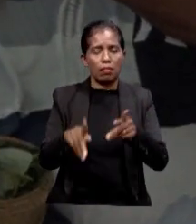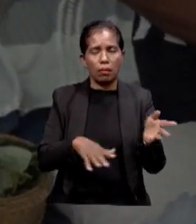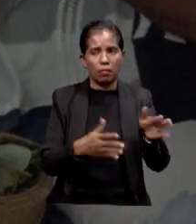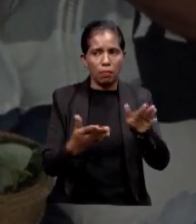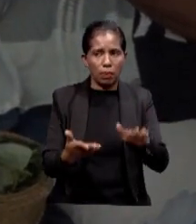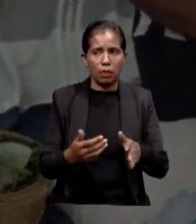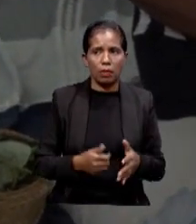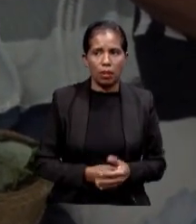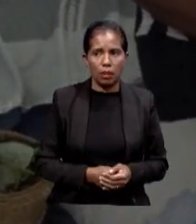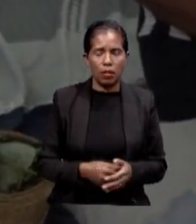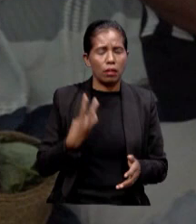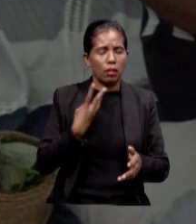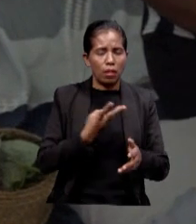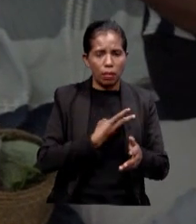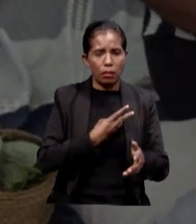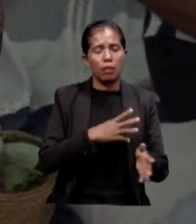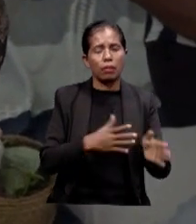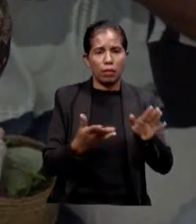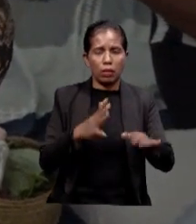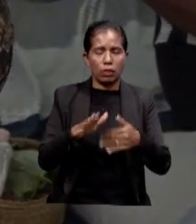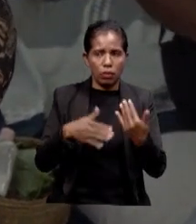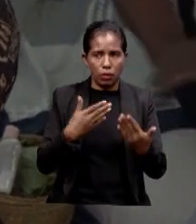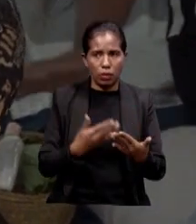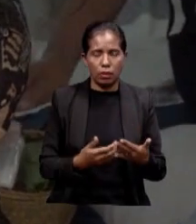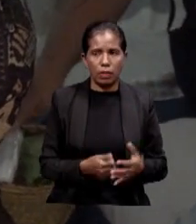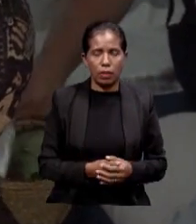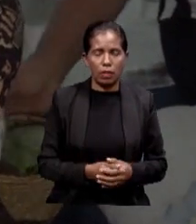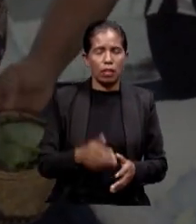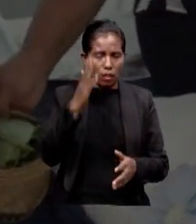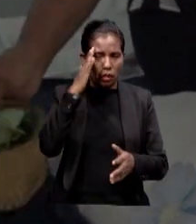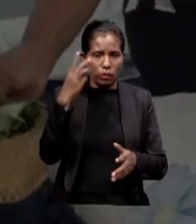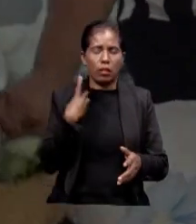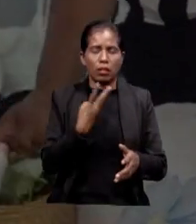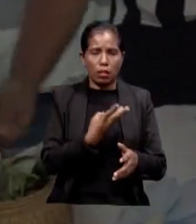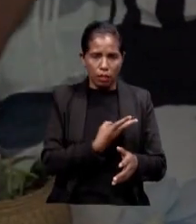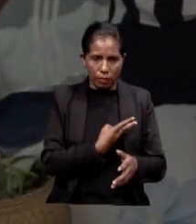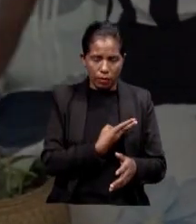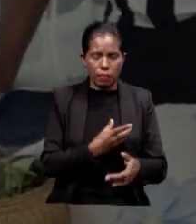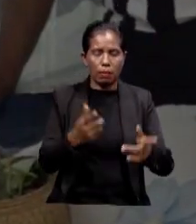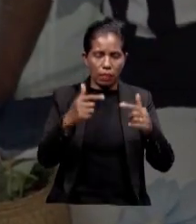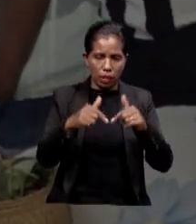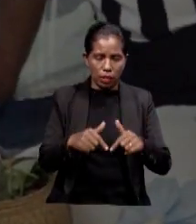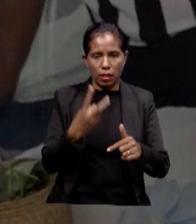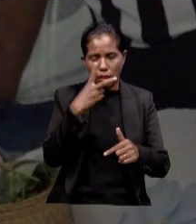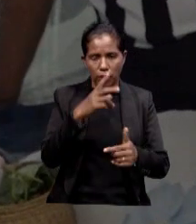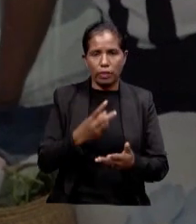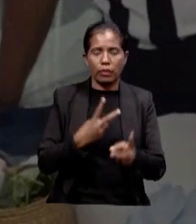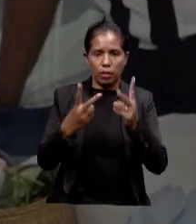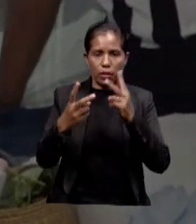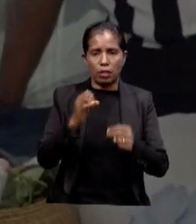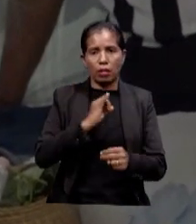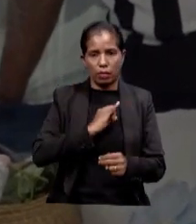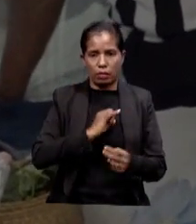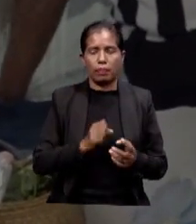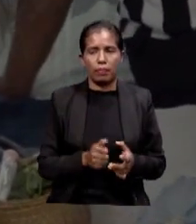oia mate restu ni anui ame toti ame batulare